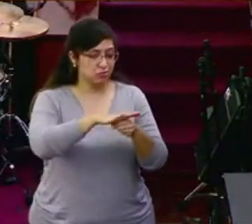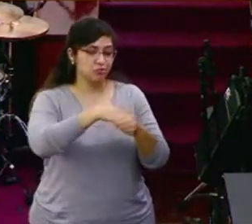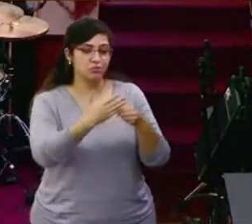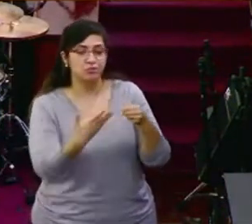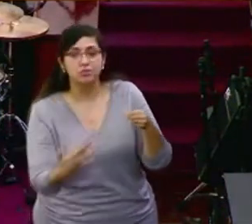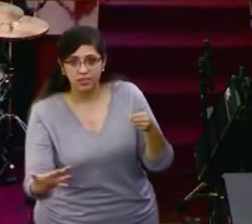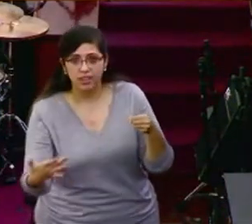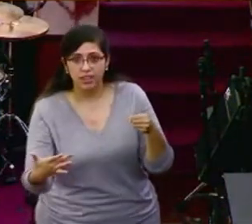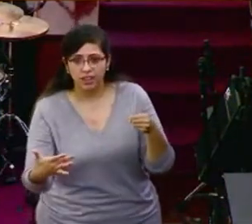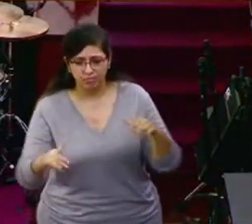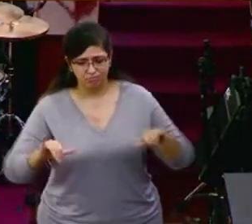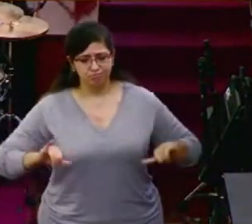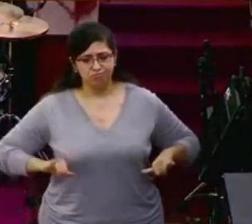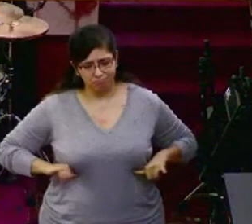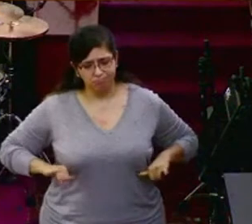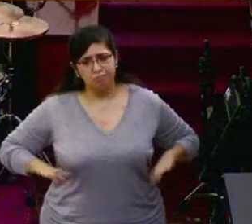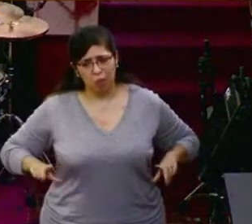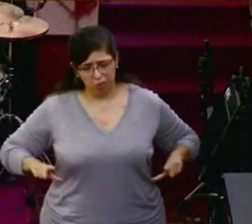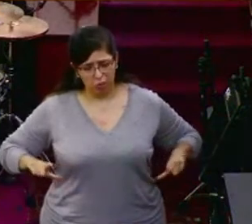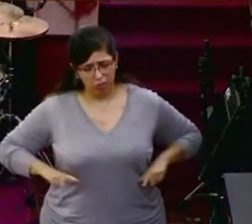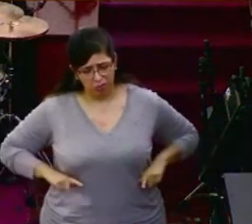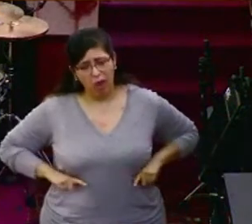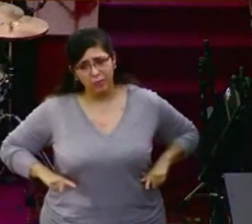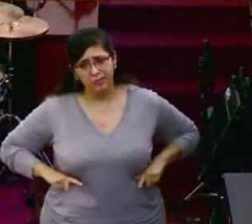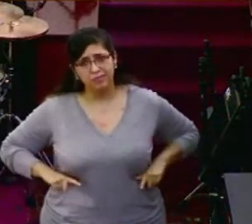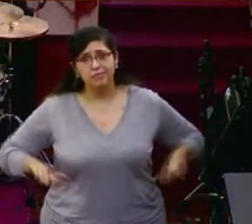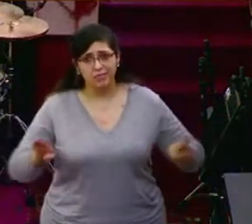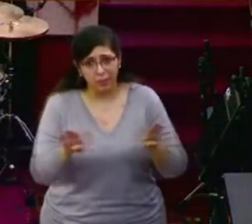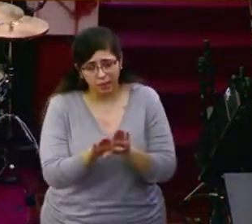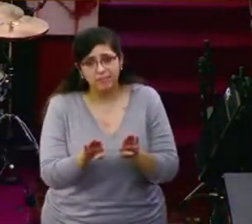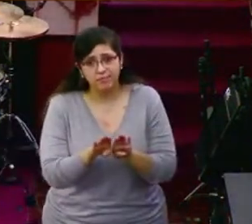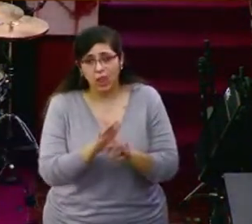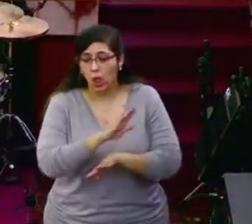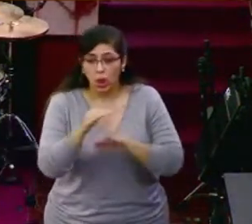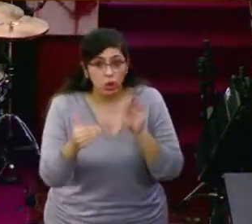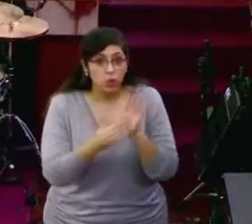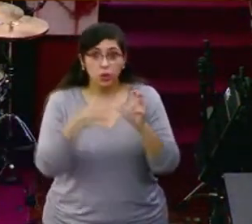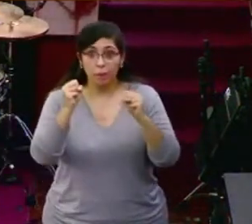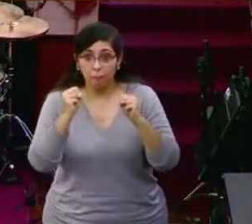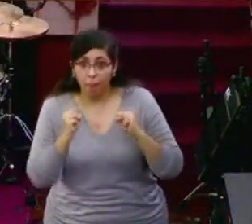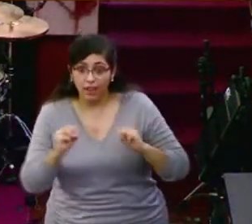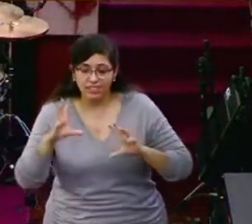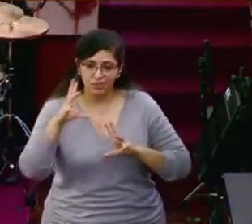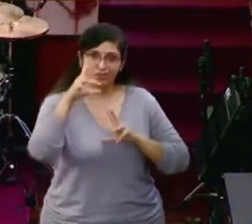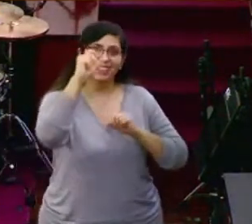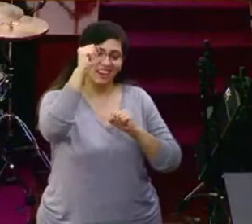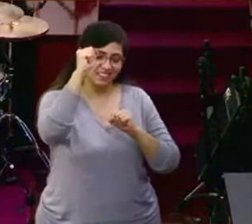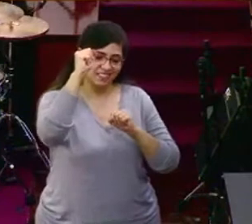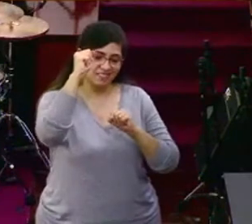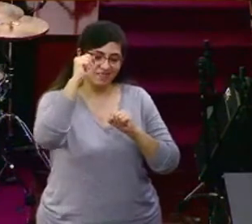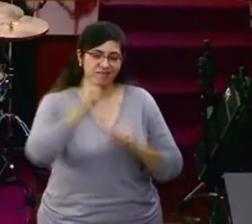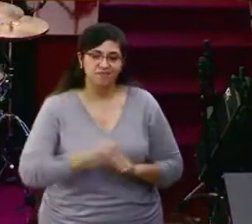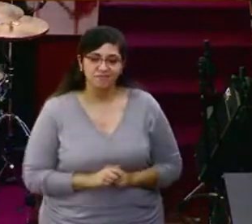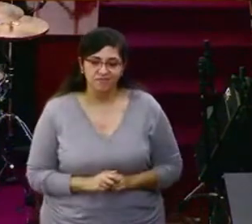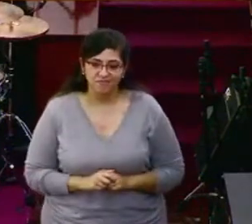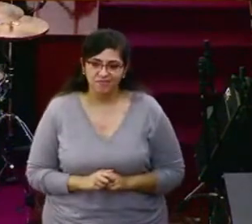como de escassez tudo posso naquele que a luta less lembra os